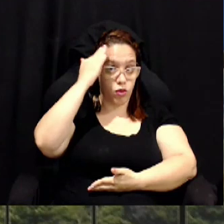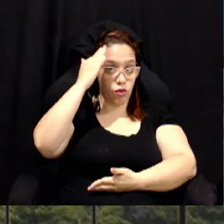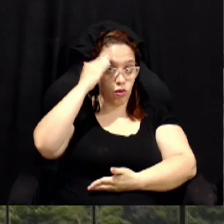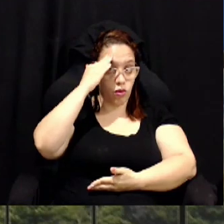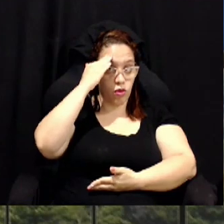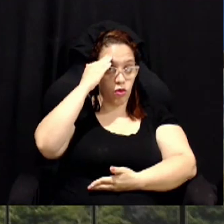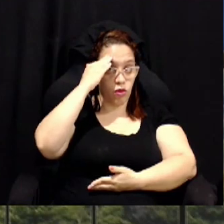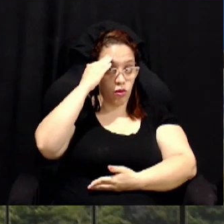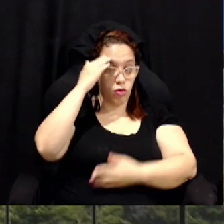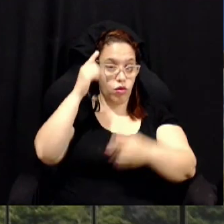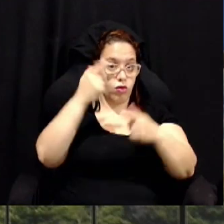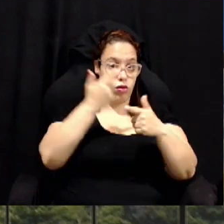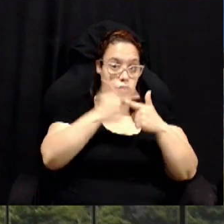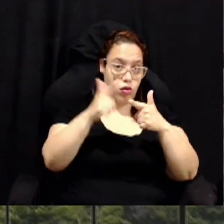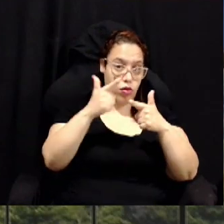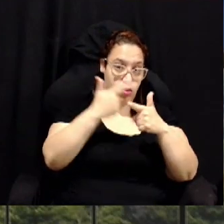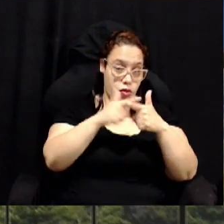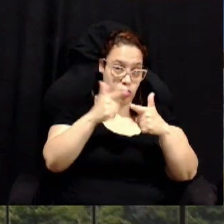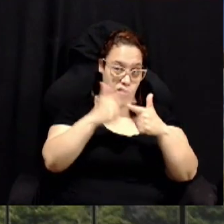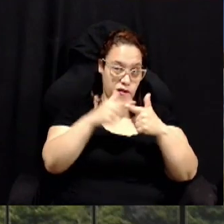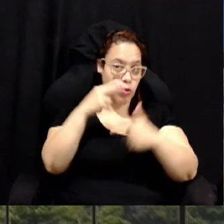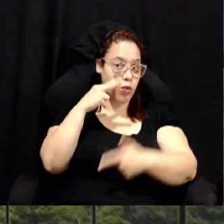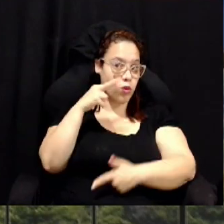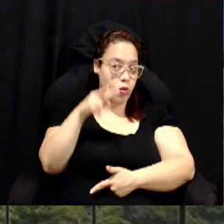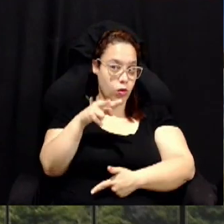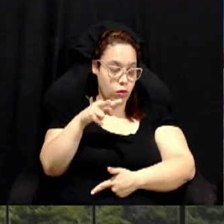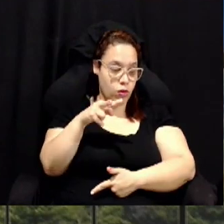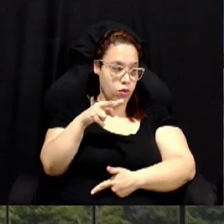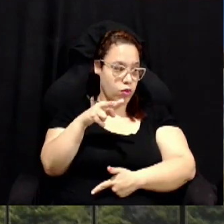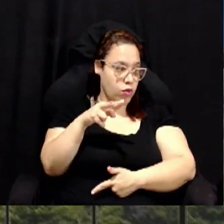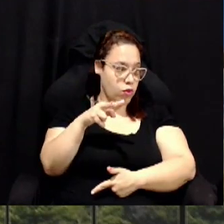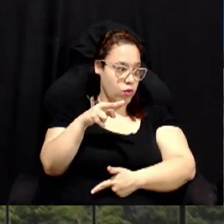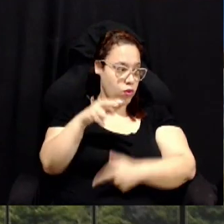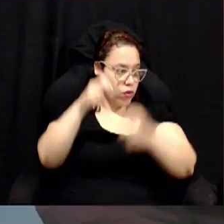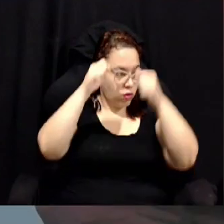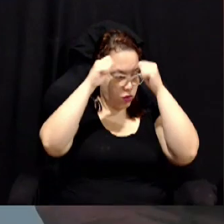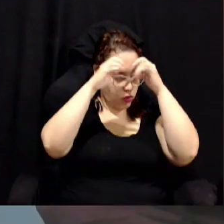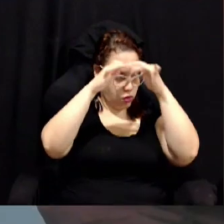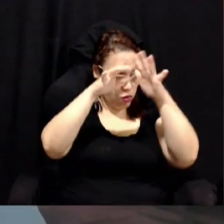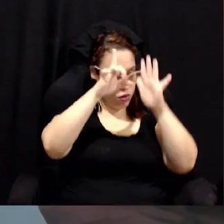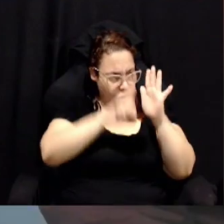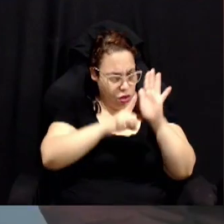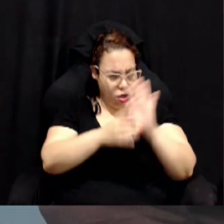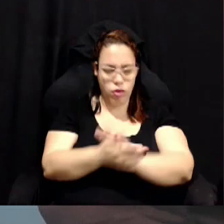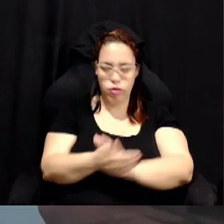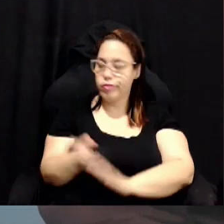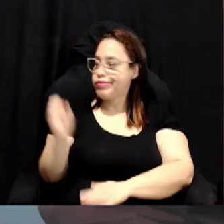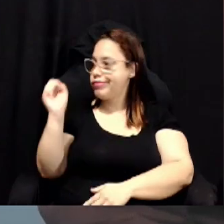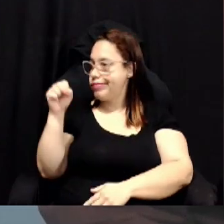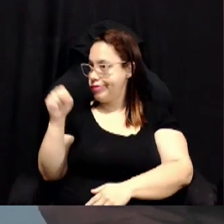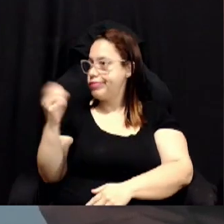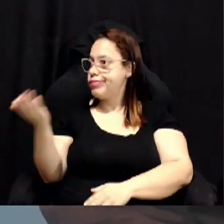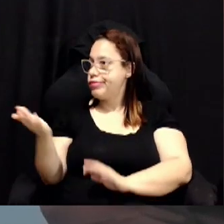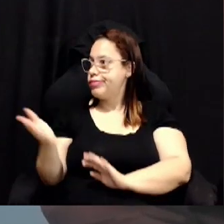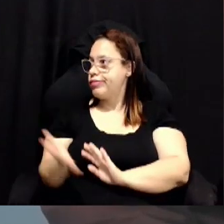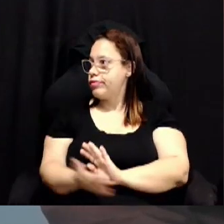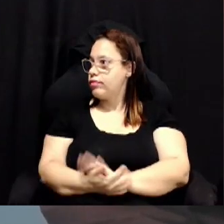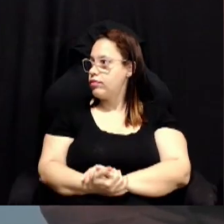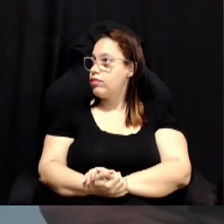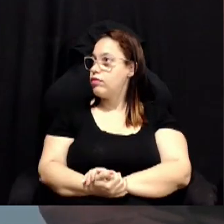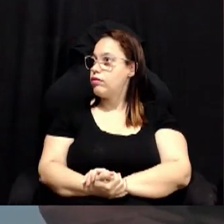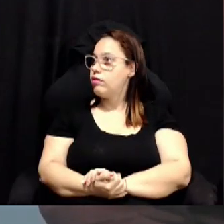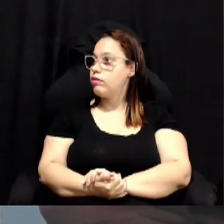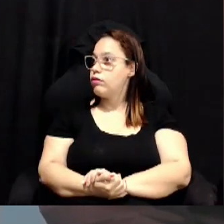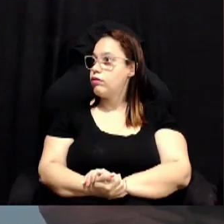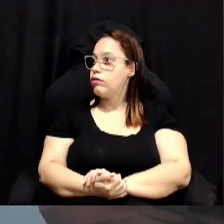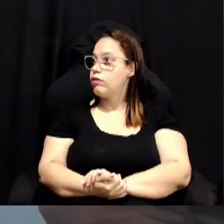obstáculos a serviços aos quais os autistas têm direito? Sim, Gabriel. A gente, inclusive,